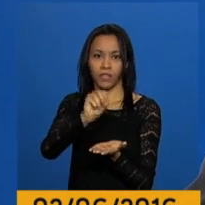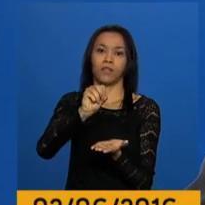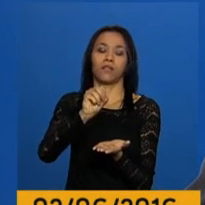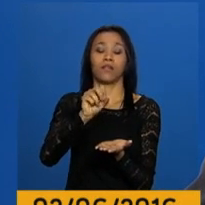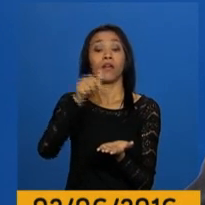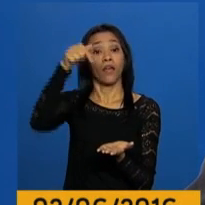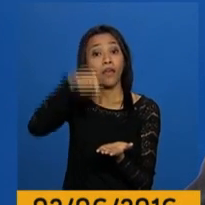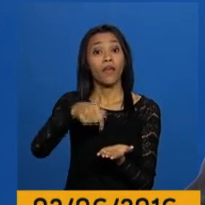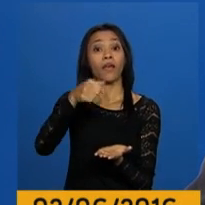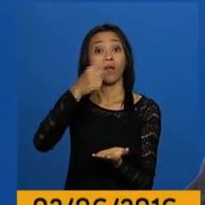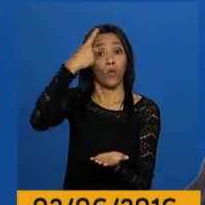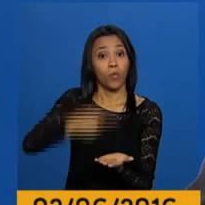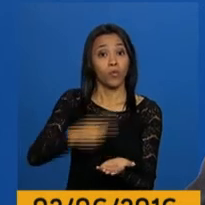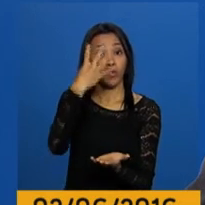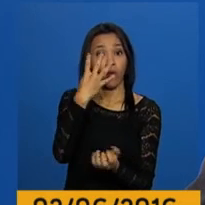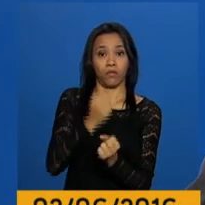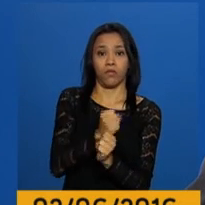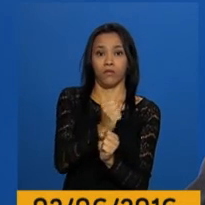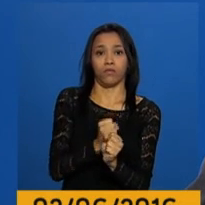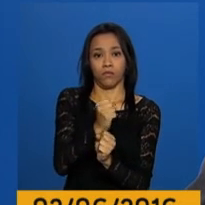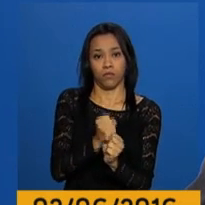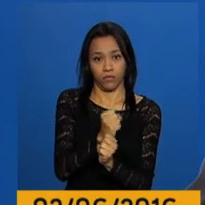4 anos, que prevê